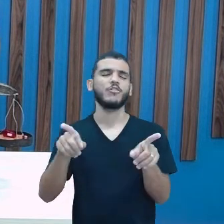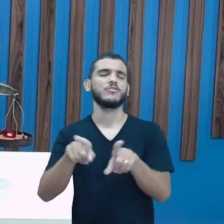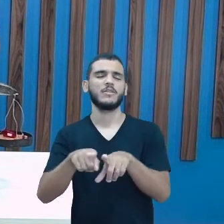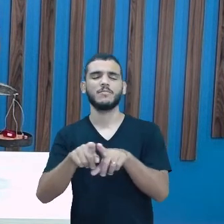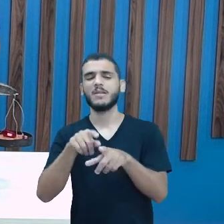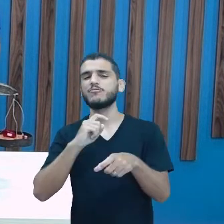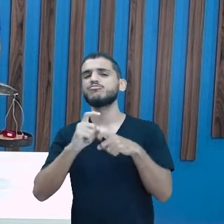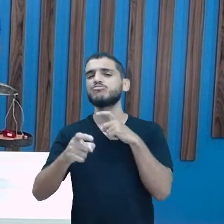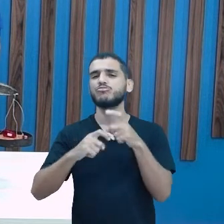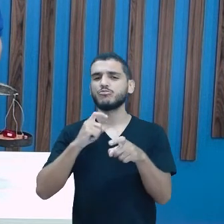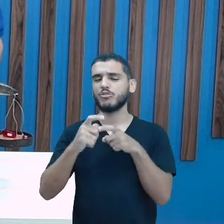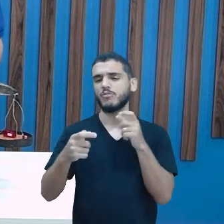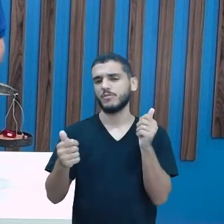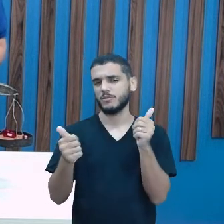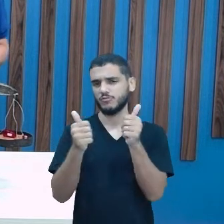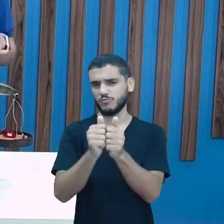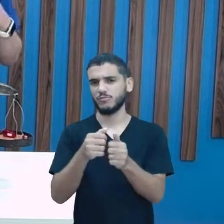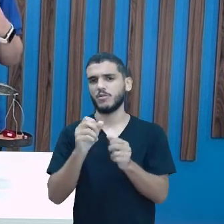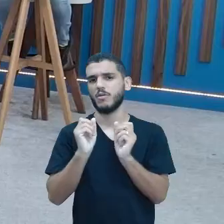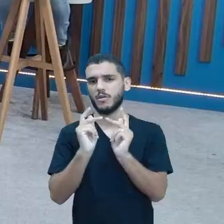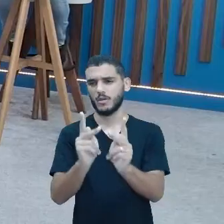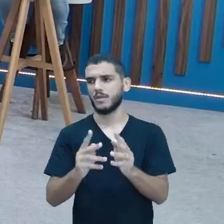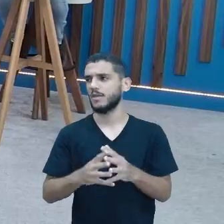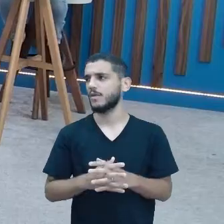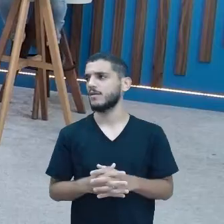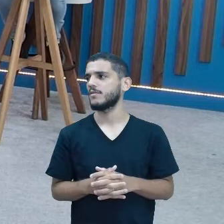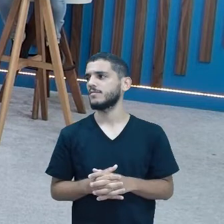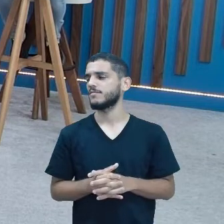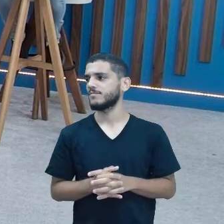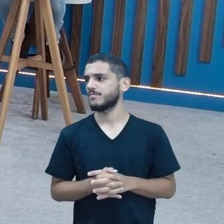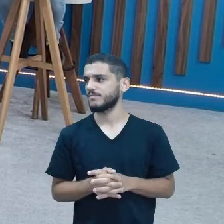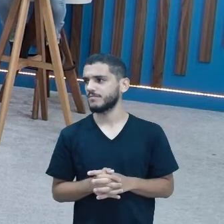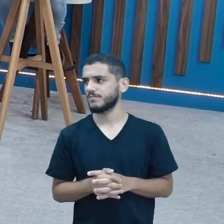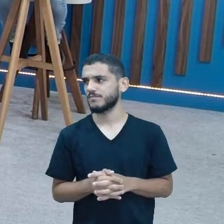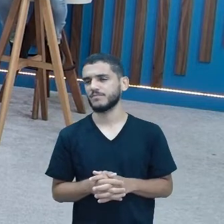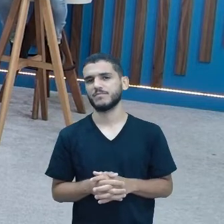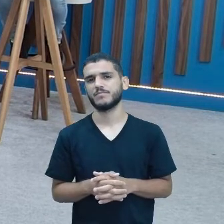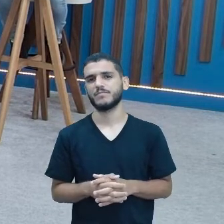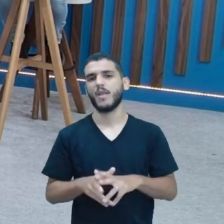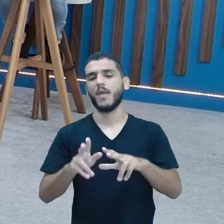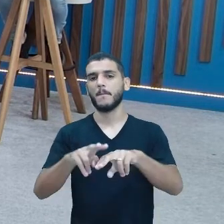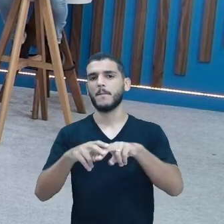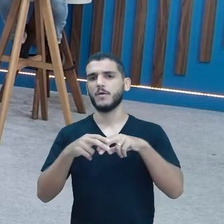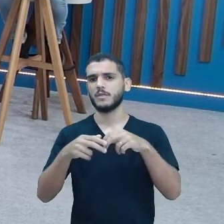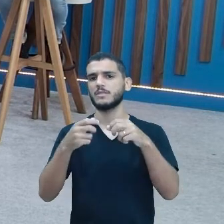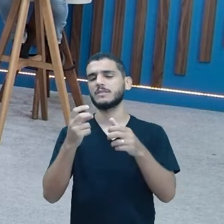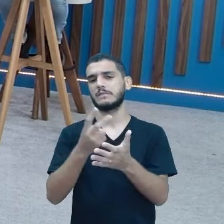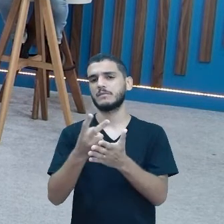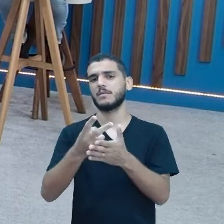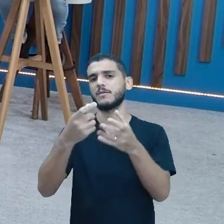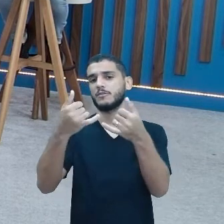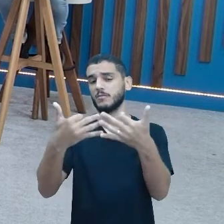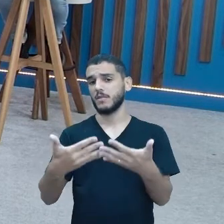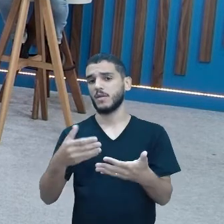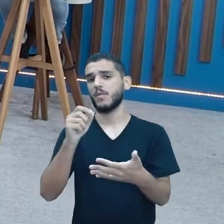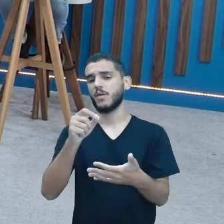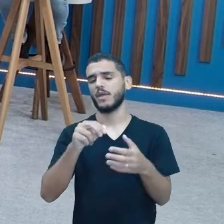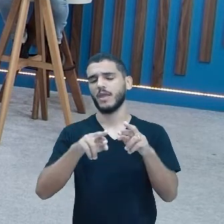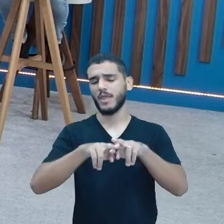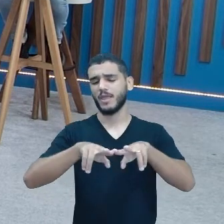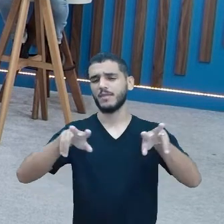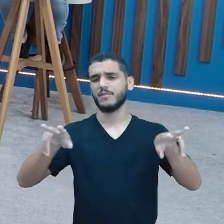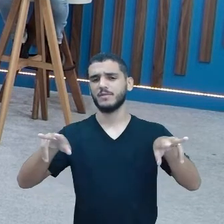também estar acompanhando vocês por lá, Professora certo? Kátia, Combinado? é por isso que a gente sempre fala do diferencial, né? Que,